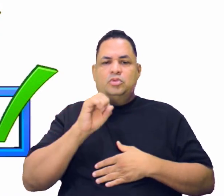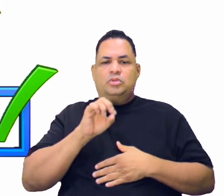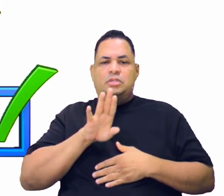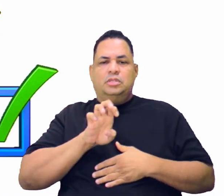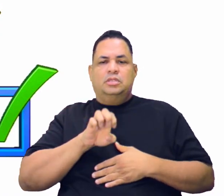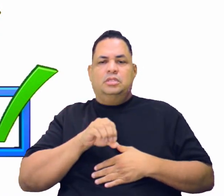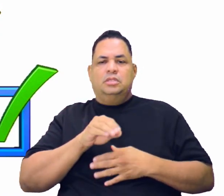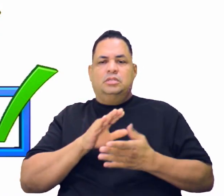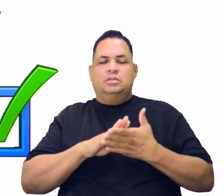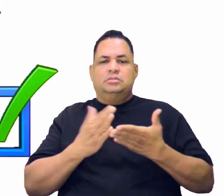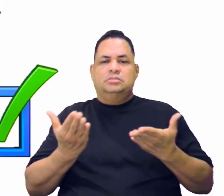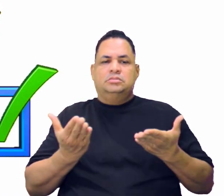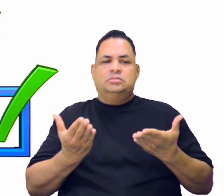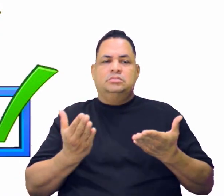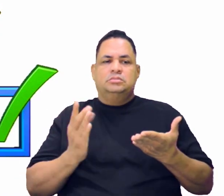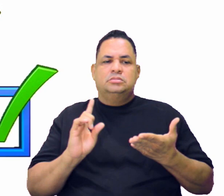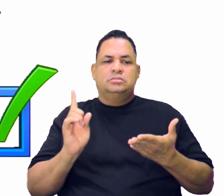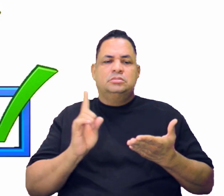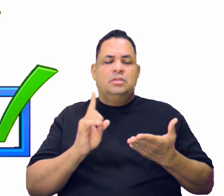porém,